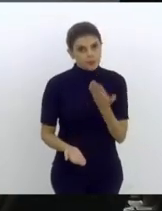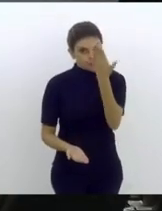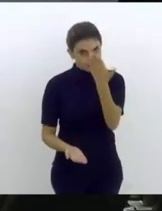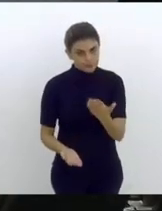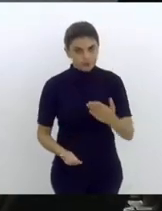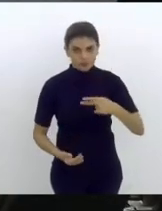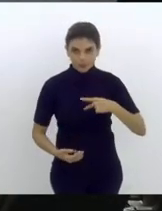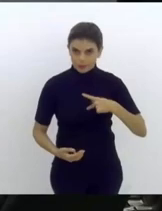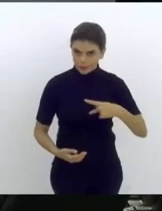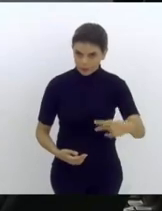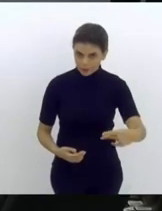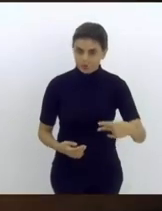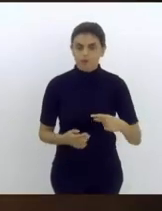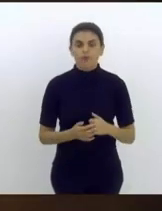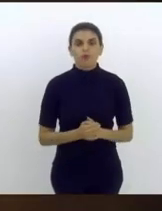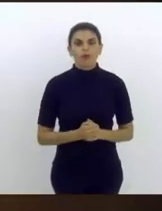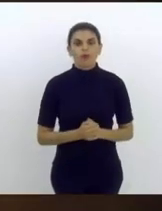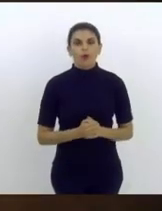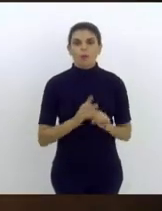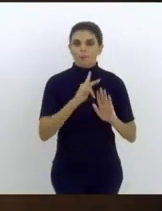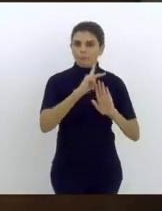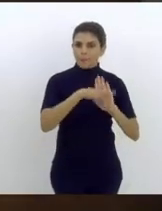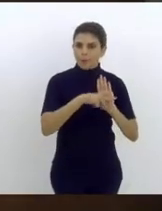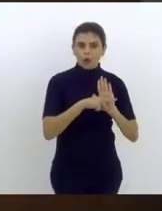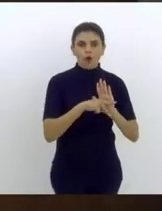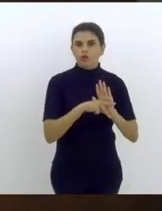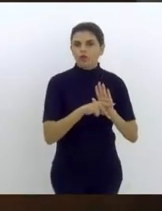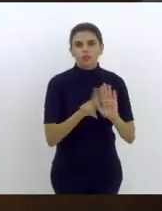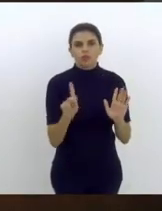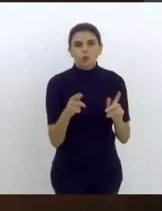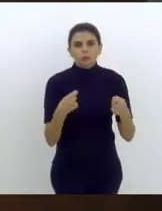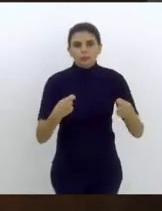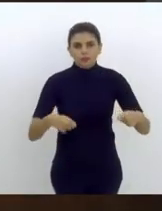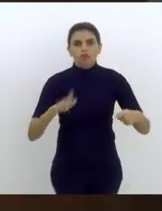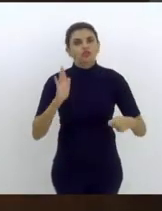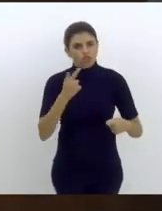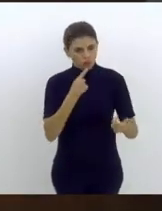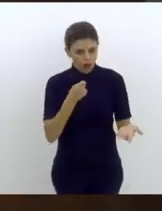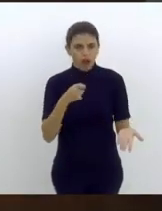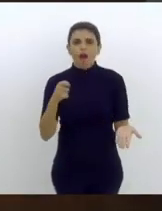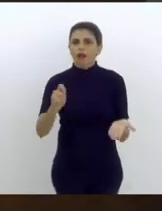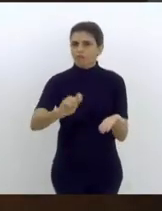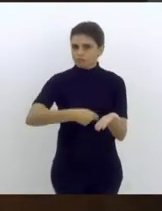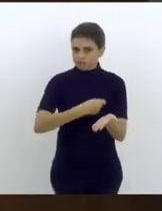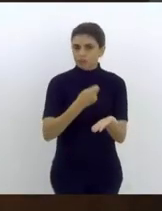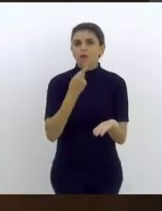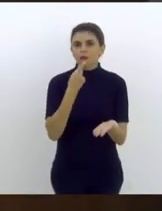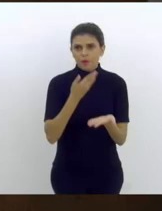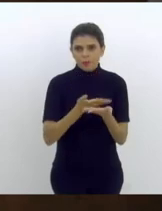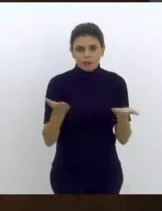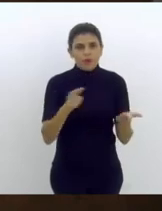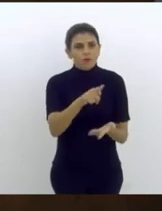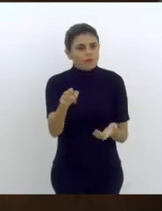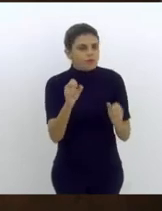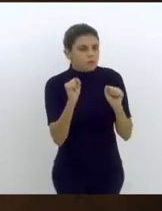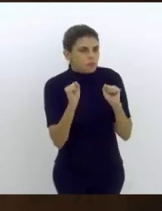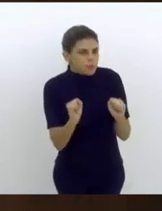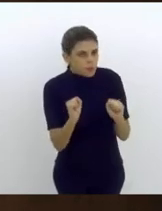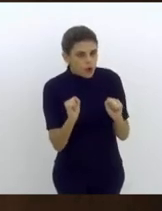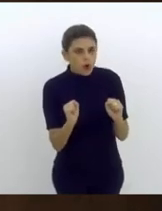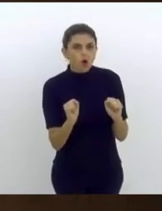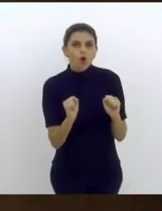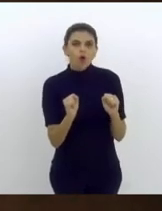que o projeto não tá atendendo de parecer já tem parecer se vossa excelência pode